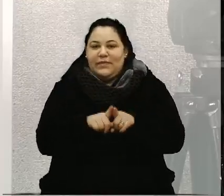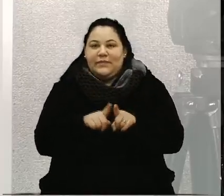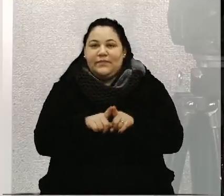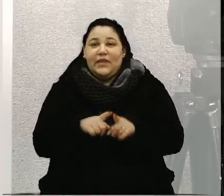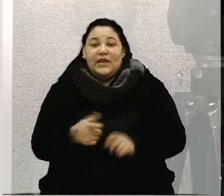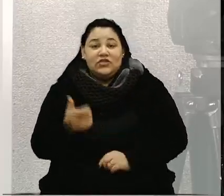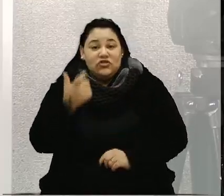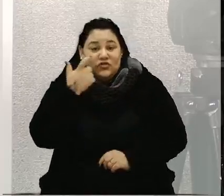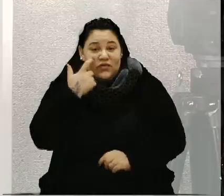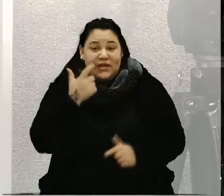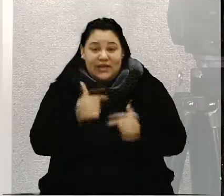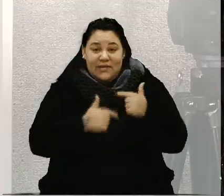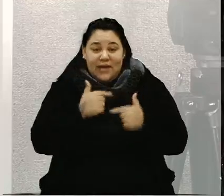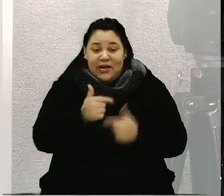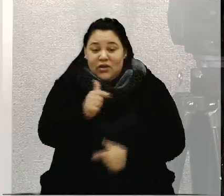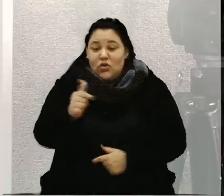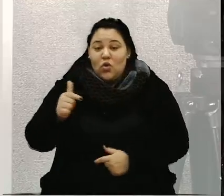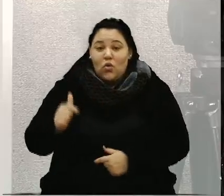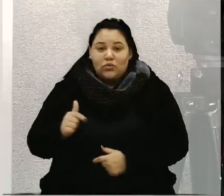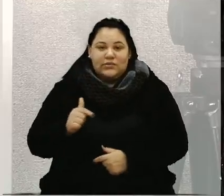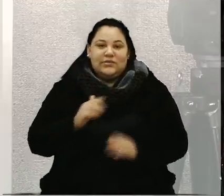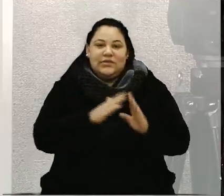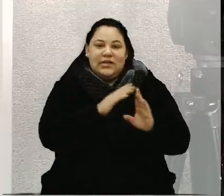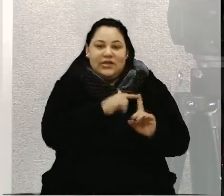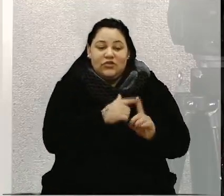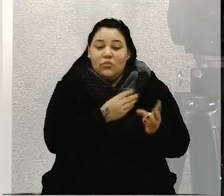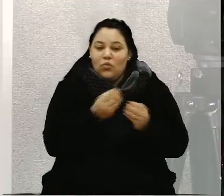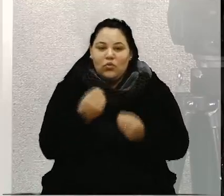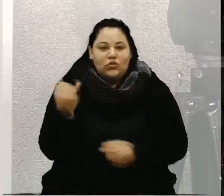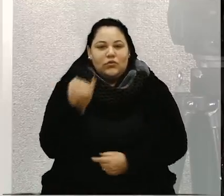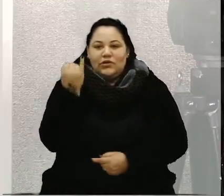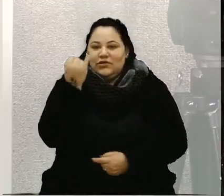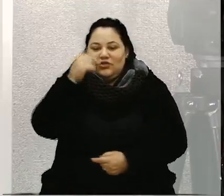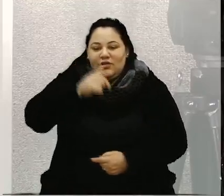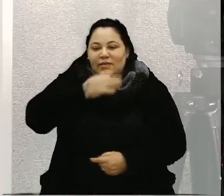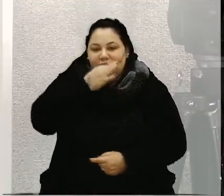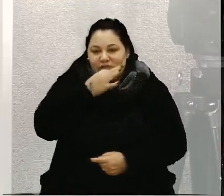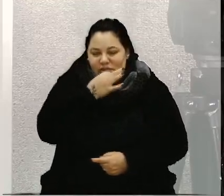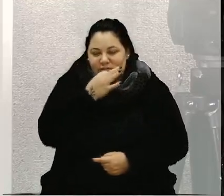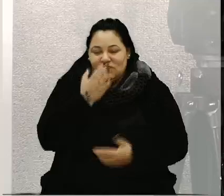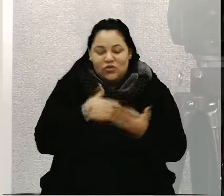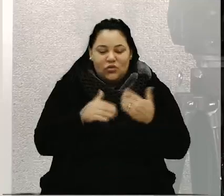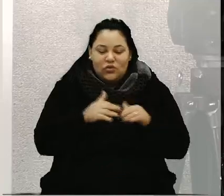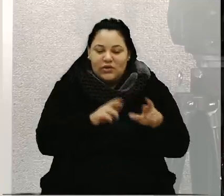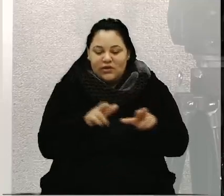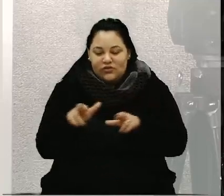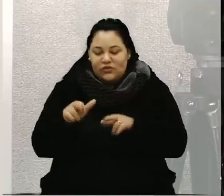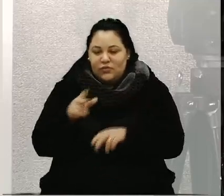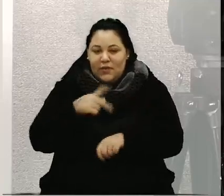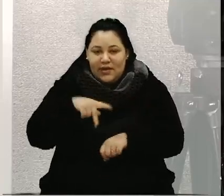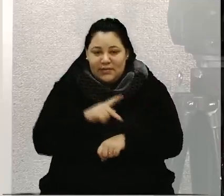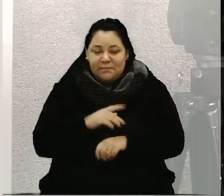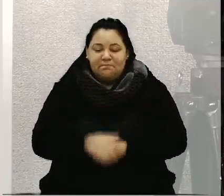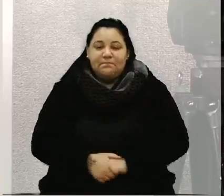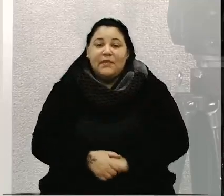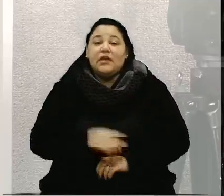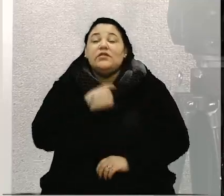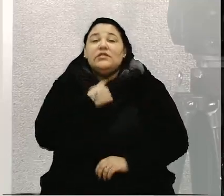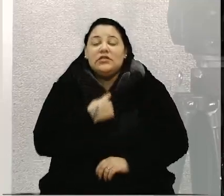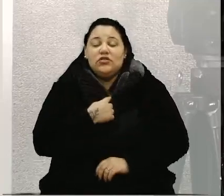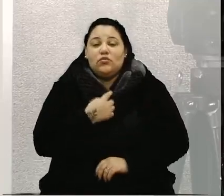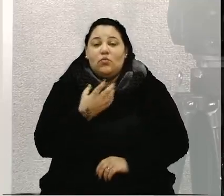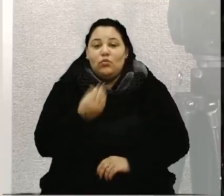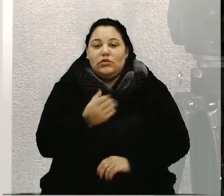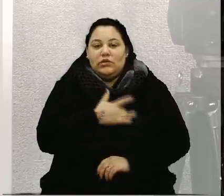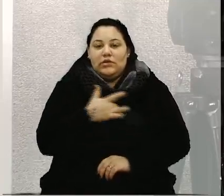trabalhos também em outras igrejas muito importantes para Caxias do Sul, toda a região e nosso país. Eu desejo muita saúde a